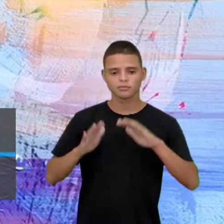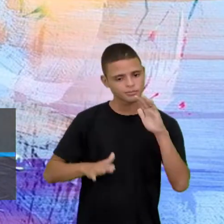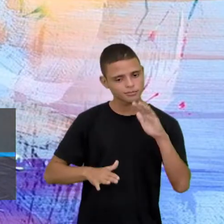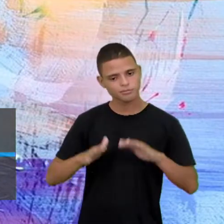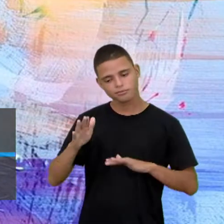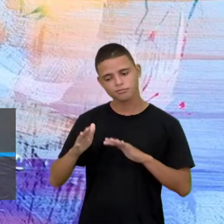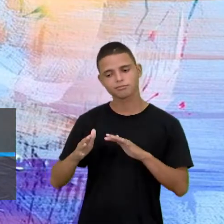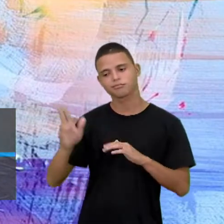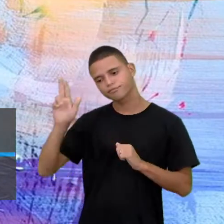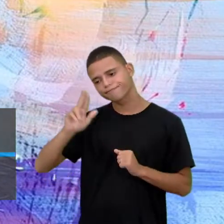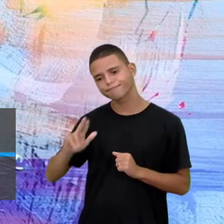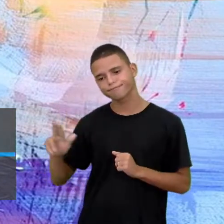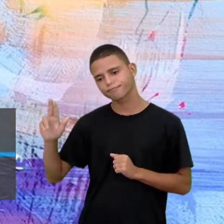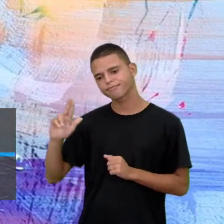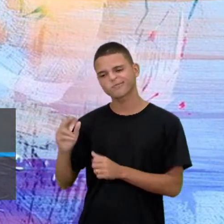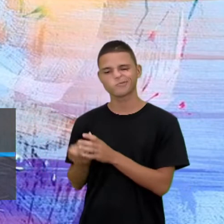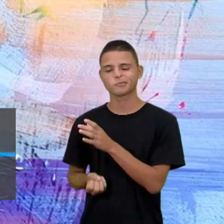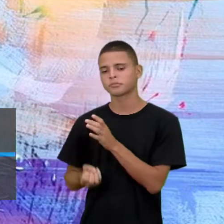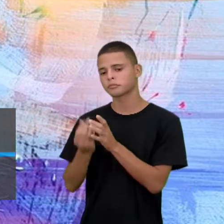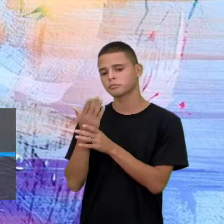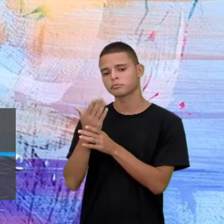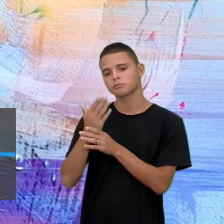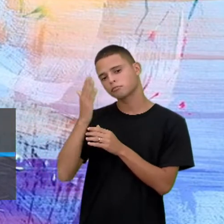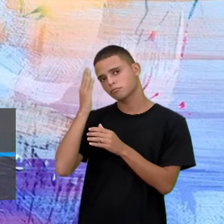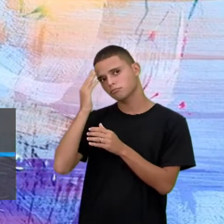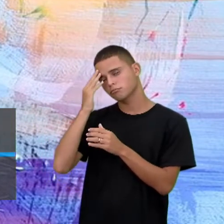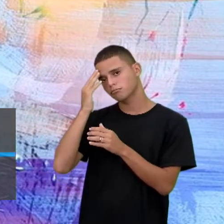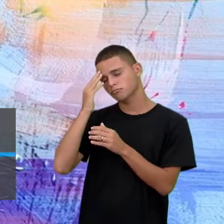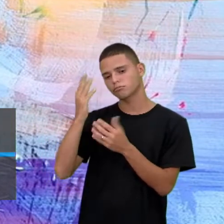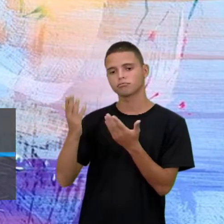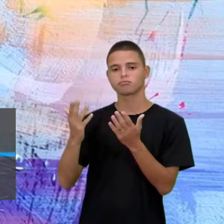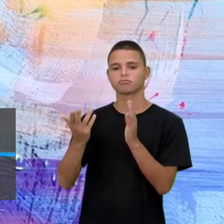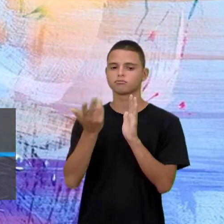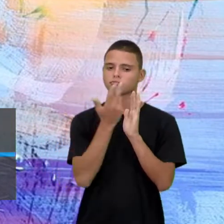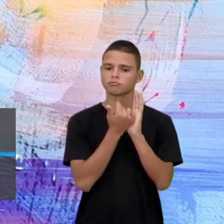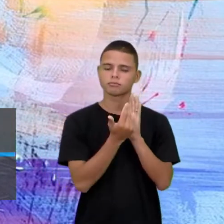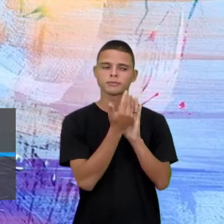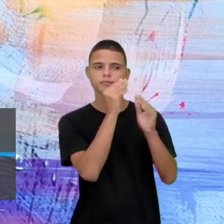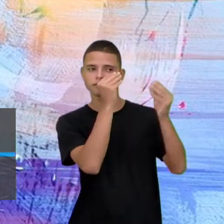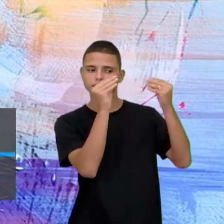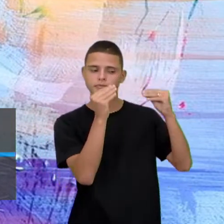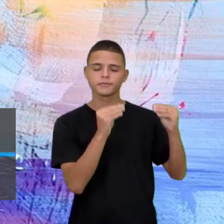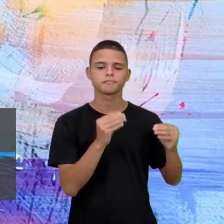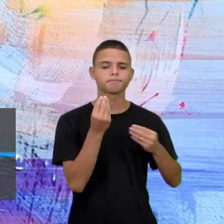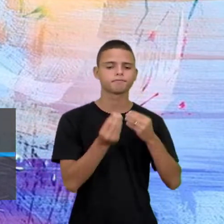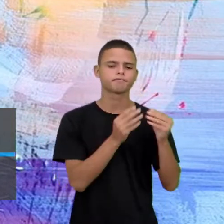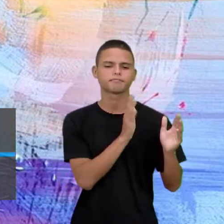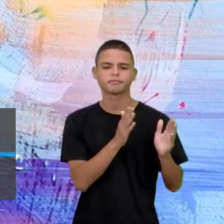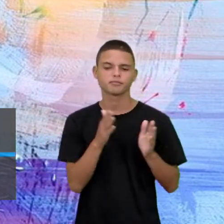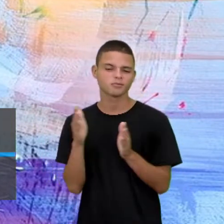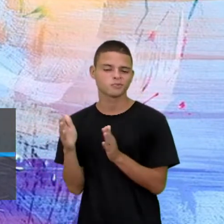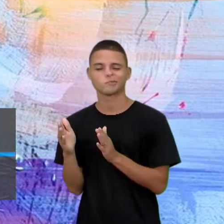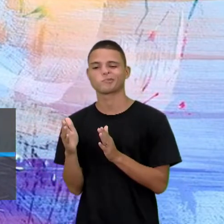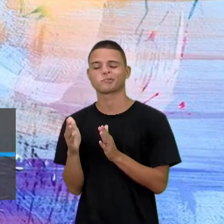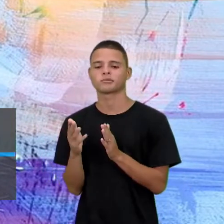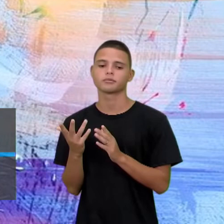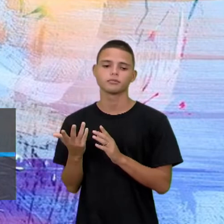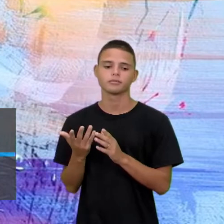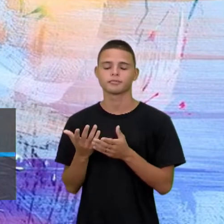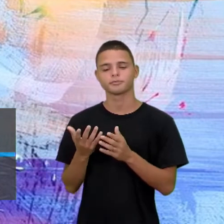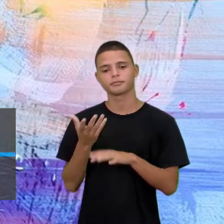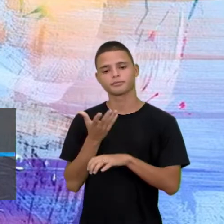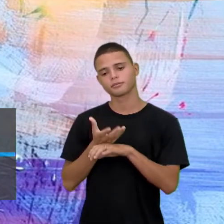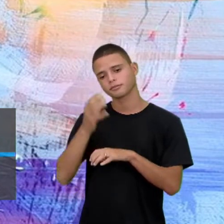essa construção, né, dos saberes estéticos. Então, como eu organizo esta área de